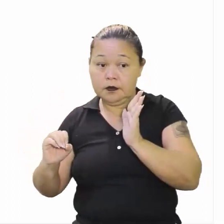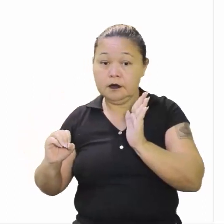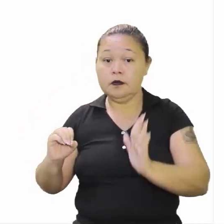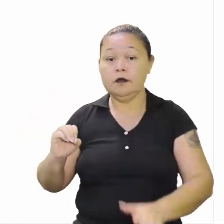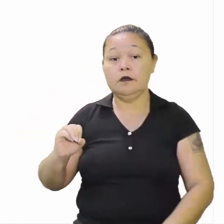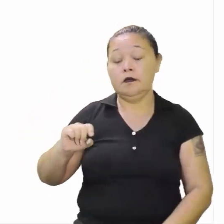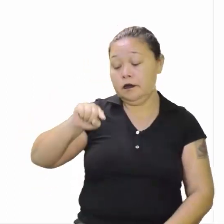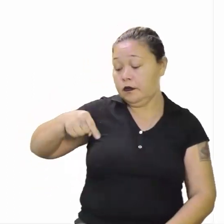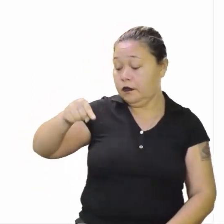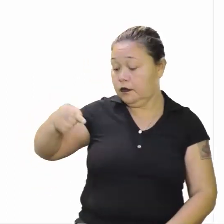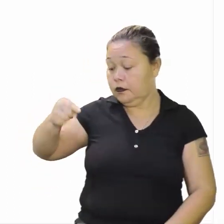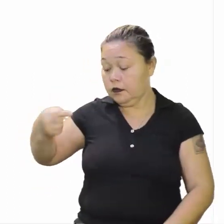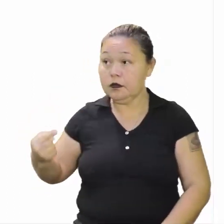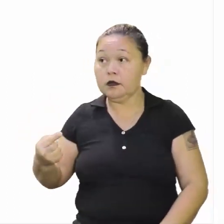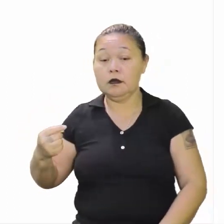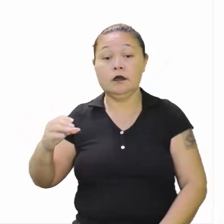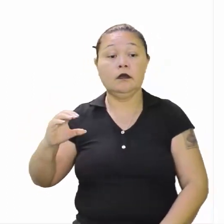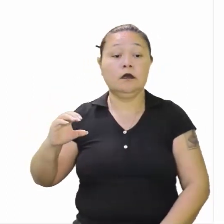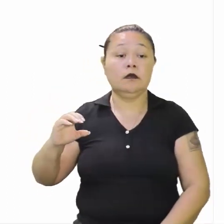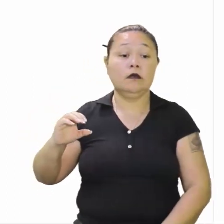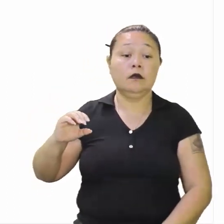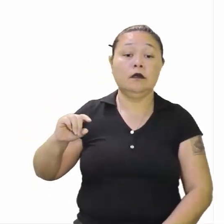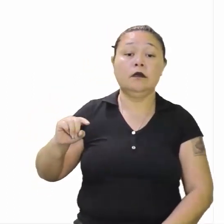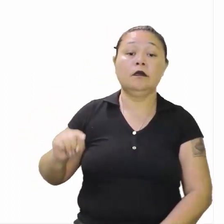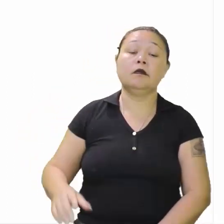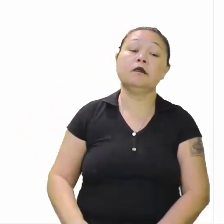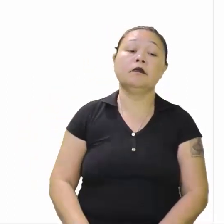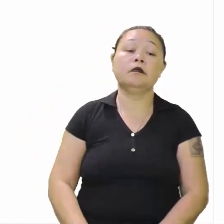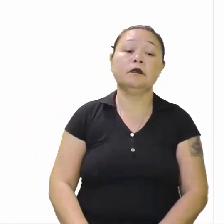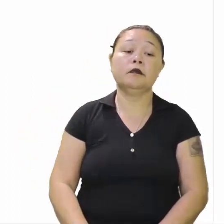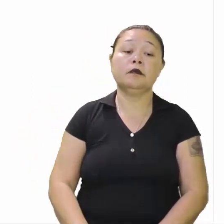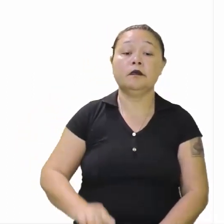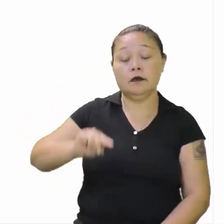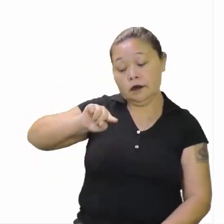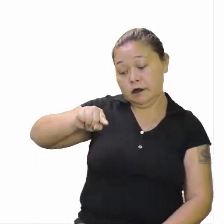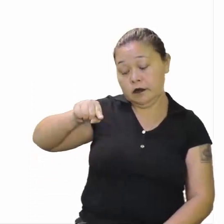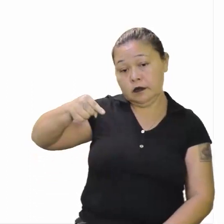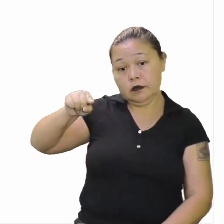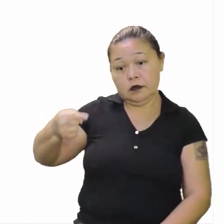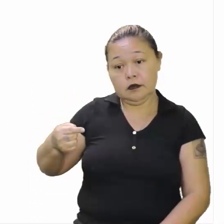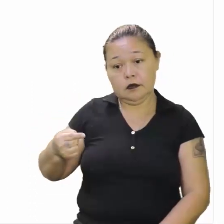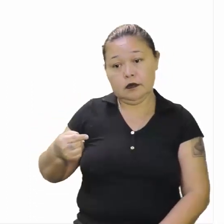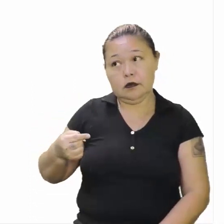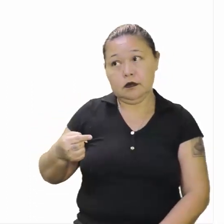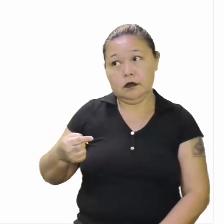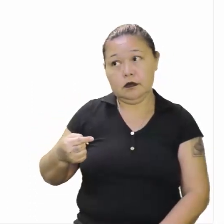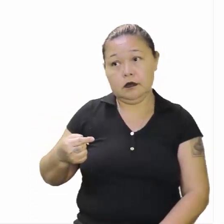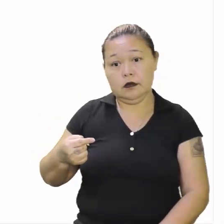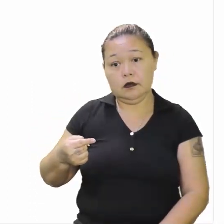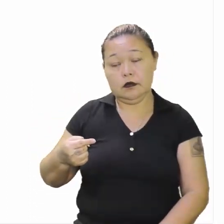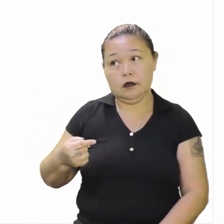1, 2, 3, e botar a vírgula aqui. A vírgula entra.